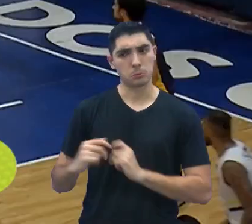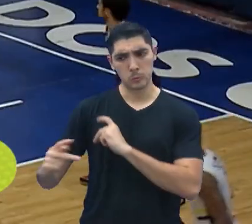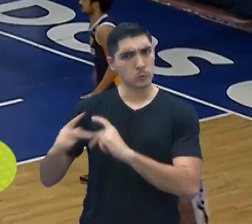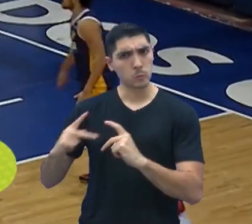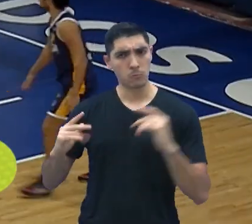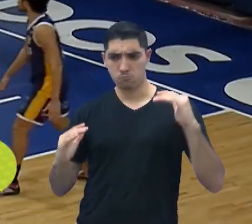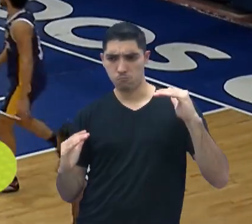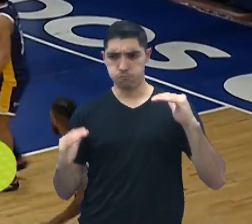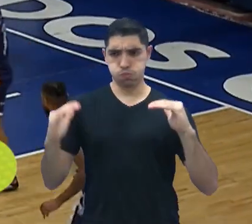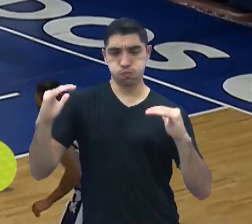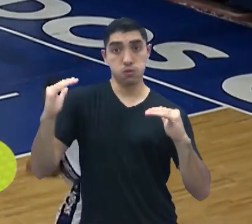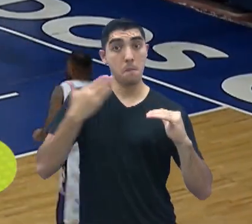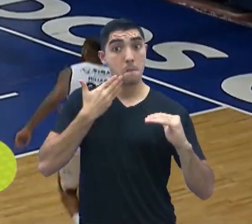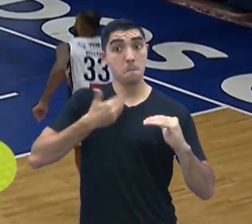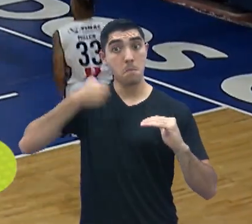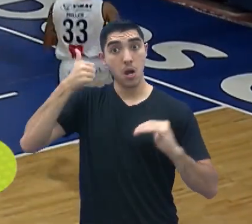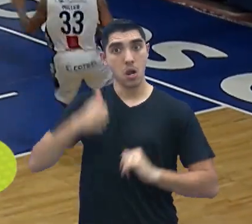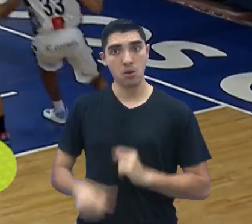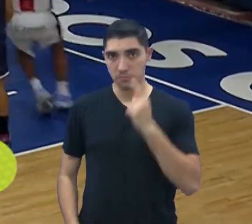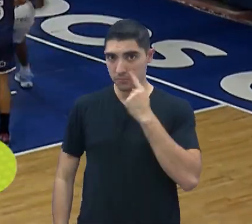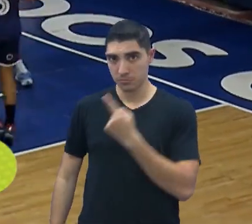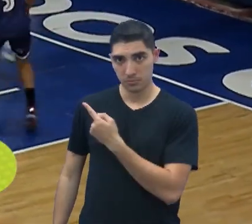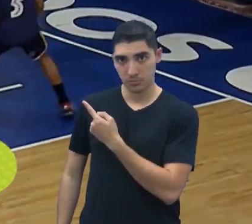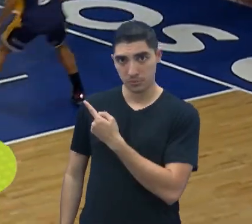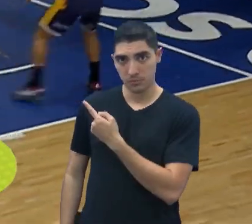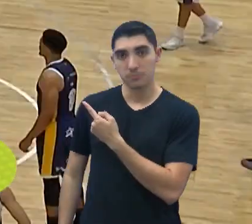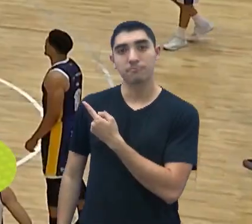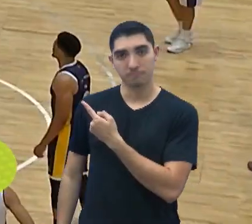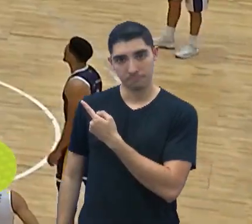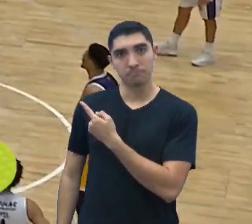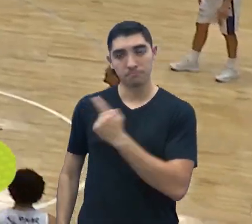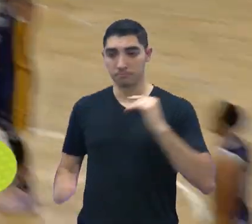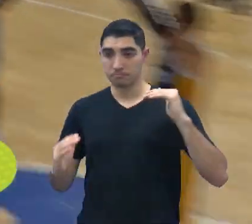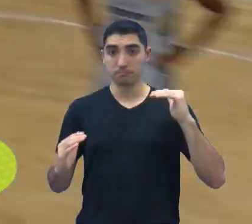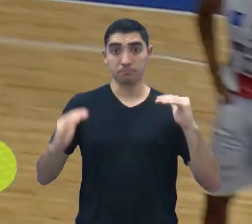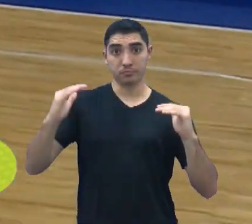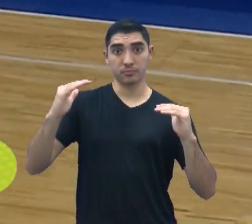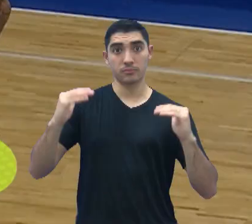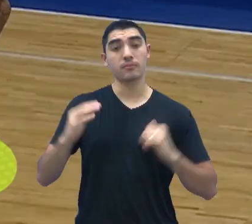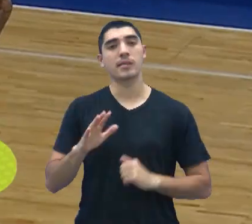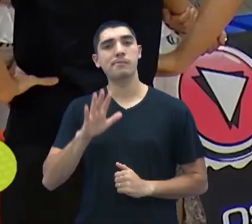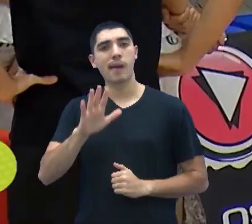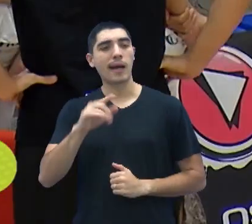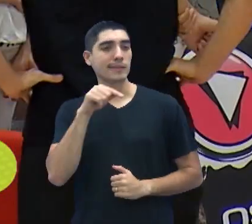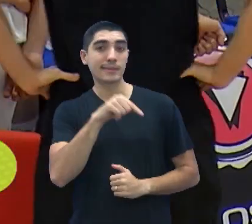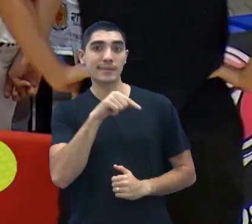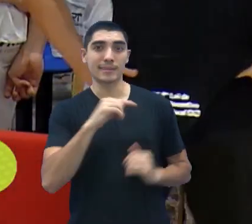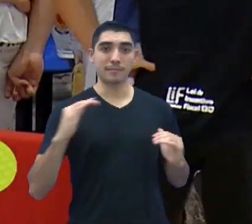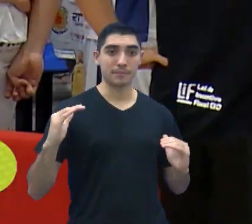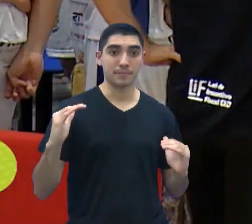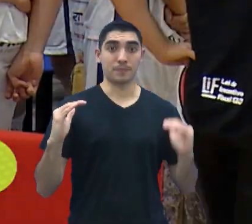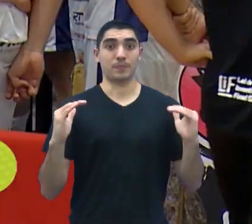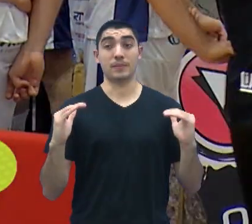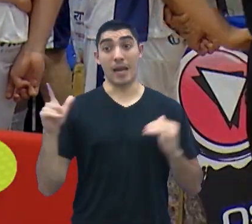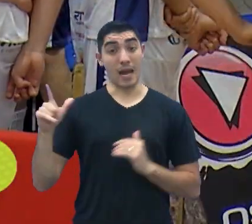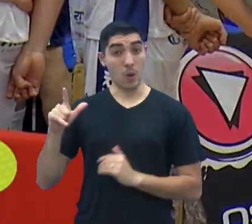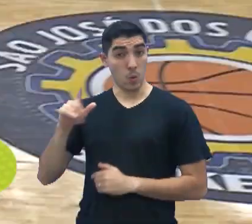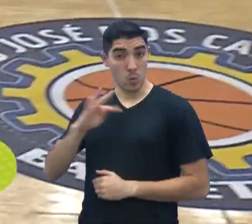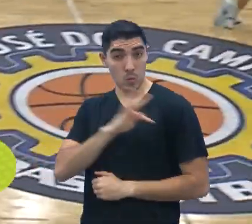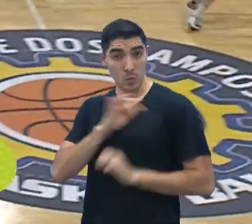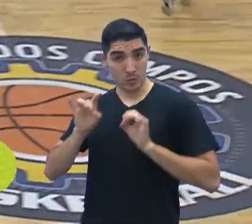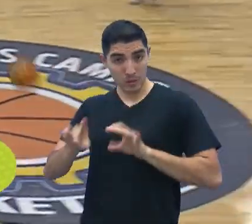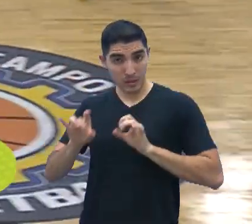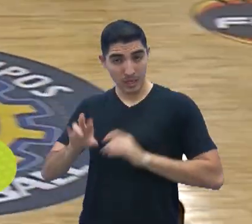José. Anderson Rodrigues recolocou a Águia na frente, mas quando o Mogi melhorou, Regis Marrelli parou o